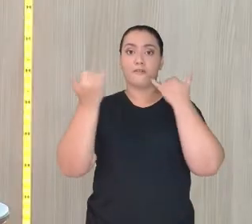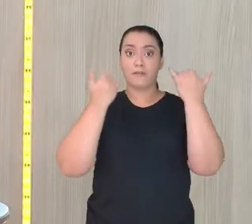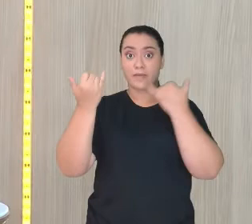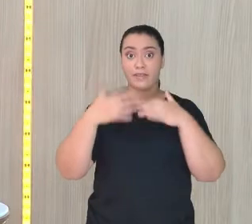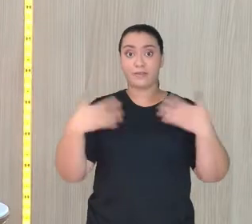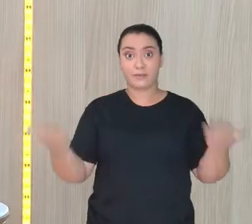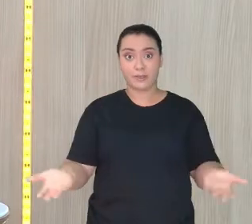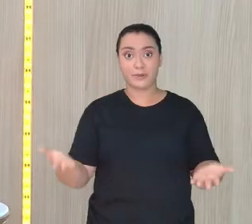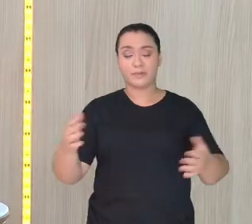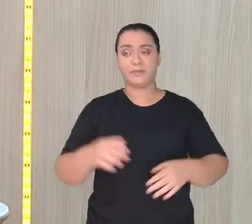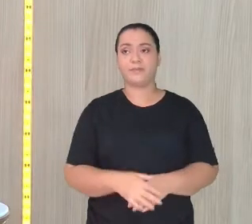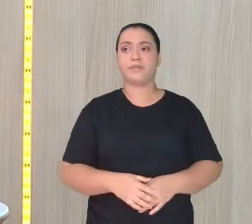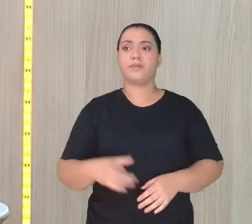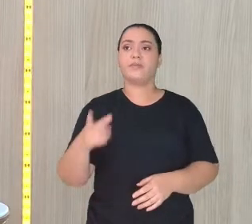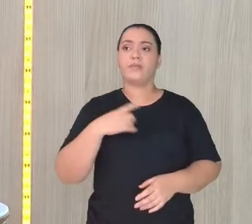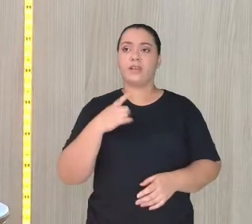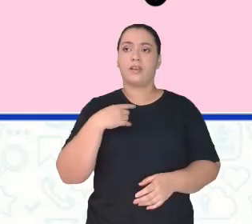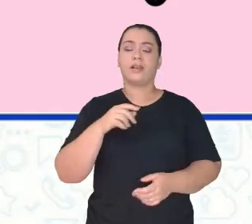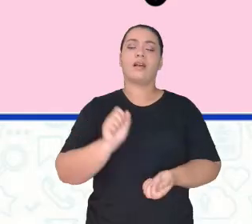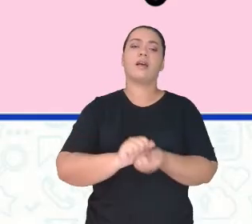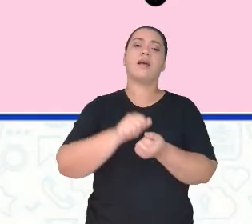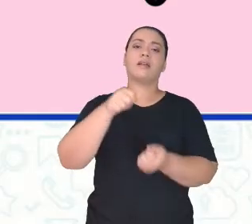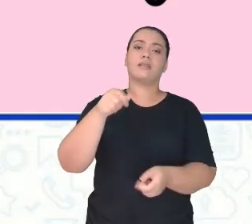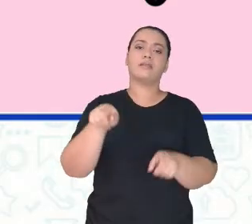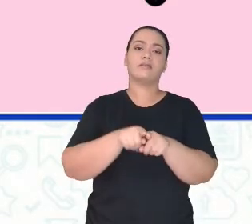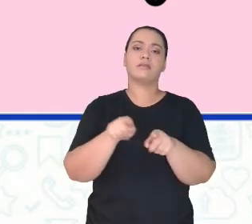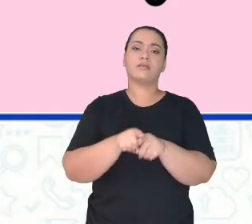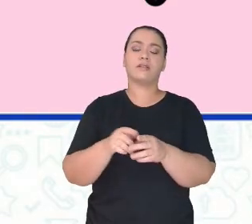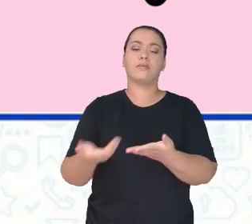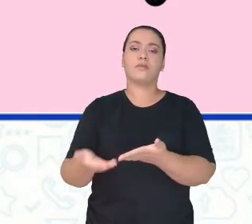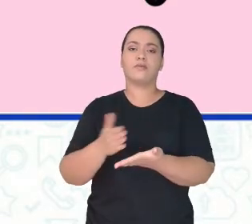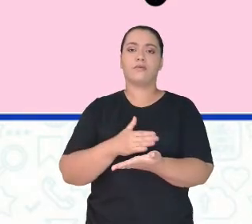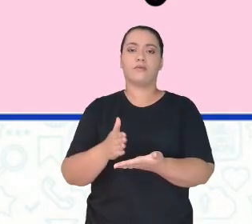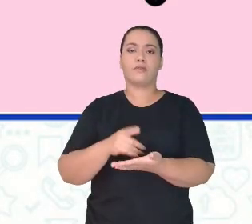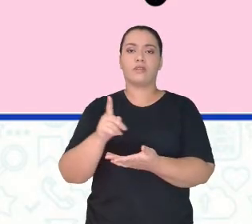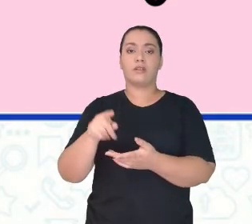ó, o cartaz e o folder são gêneros textuais